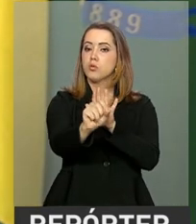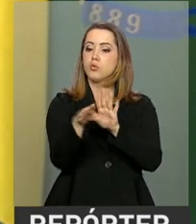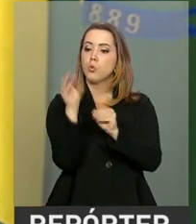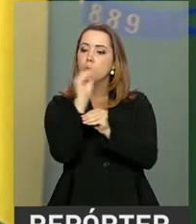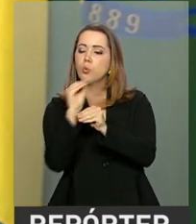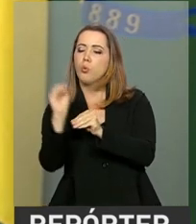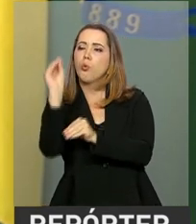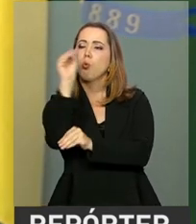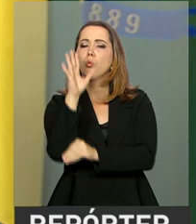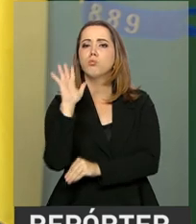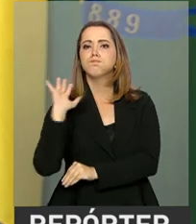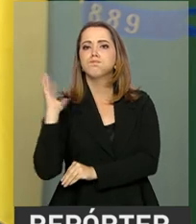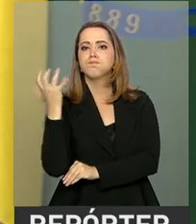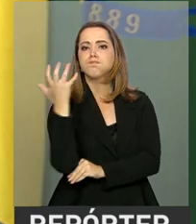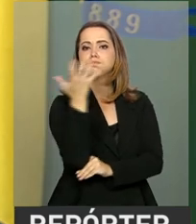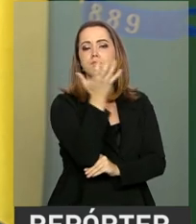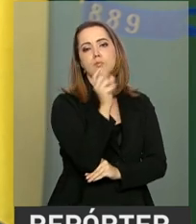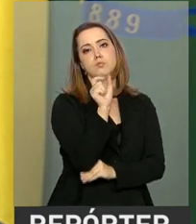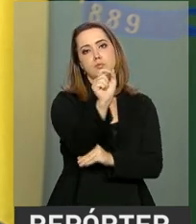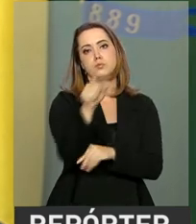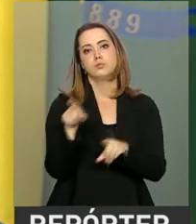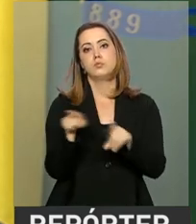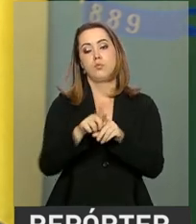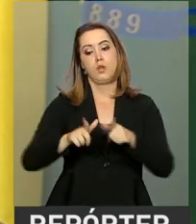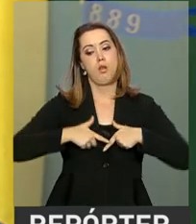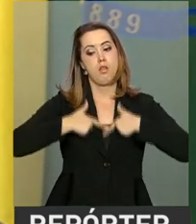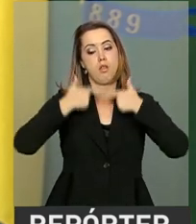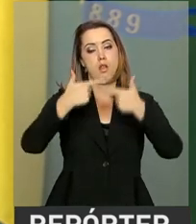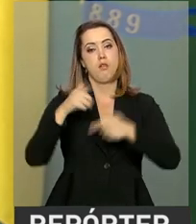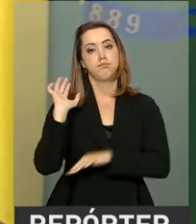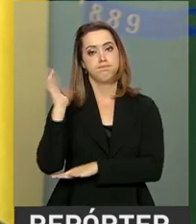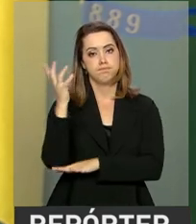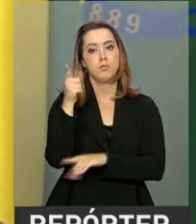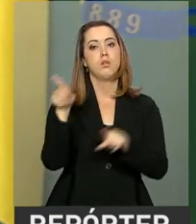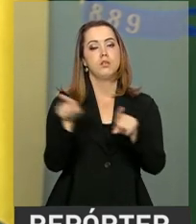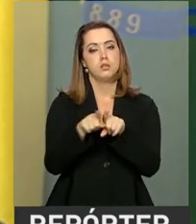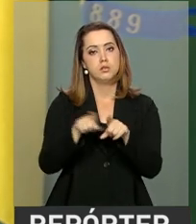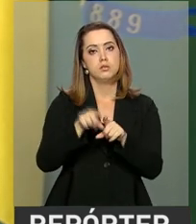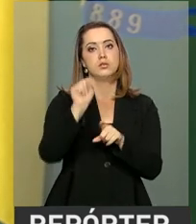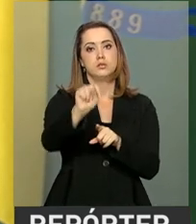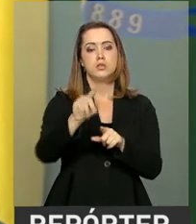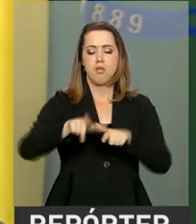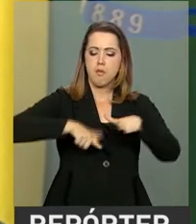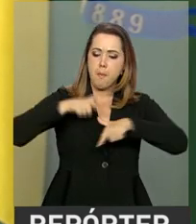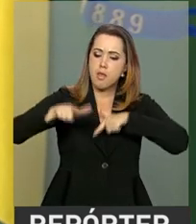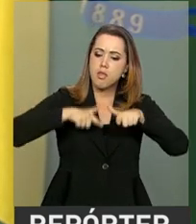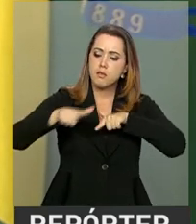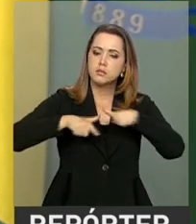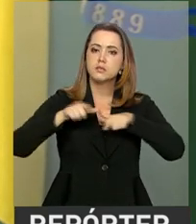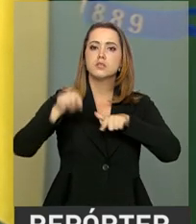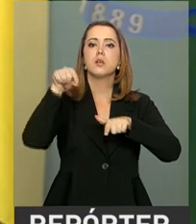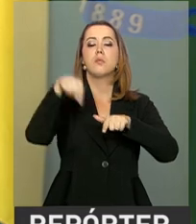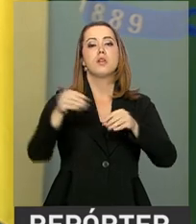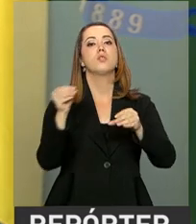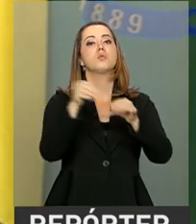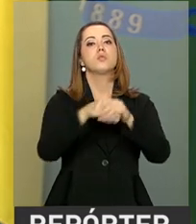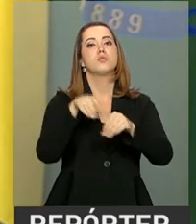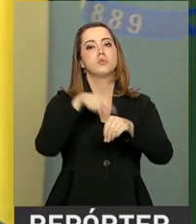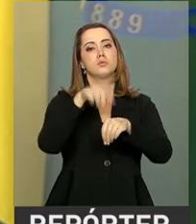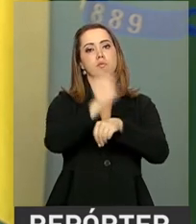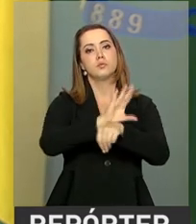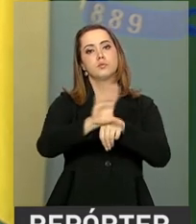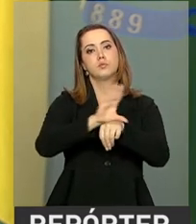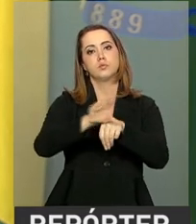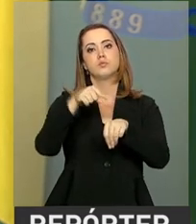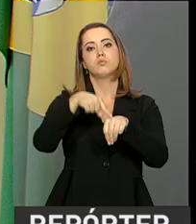preservação A Conservação e a luta pelo meio ambiente como também executa aquilo que está previsto